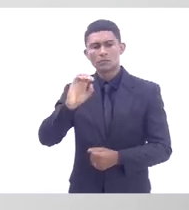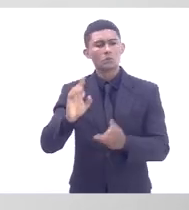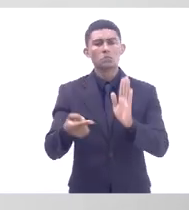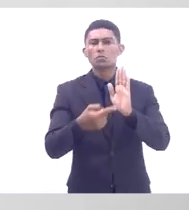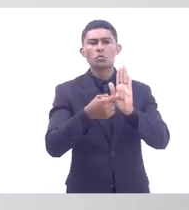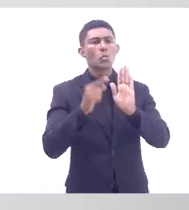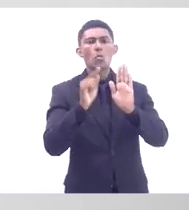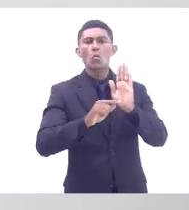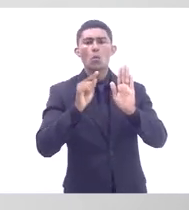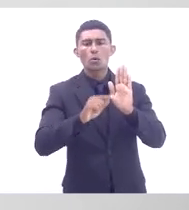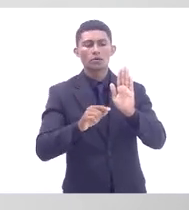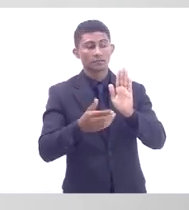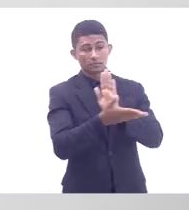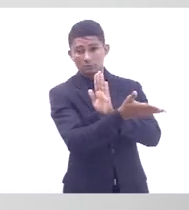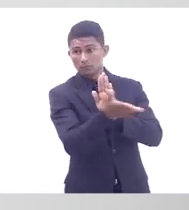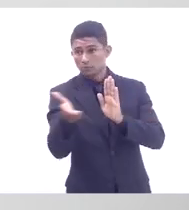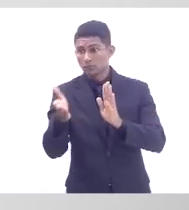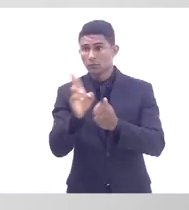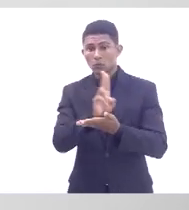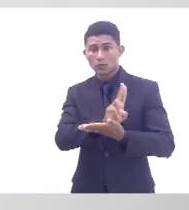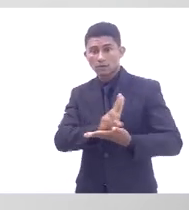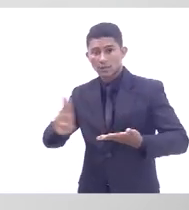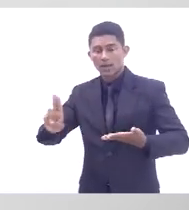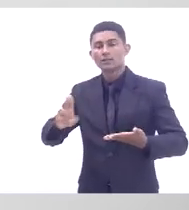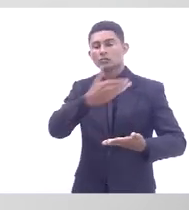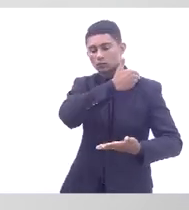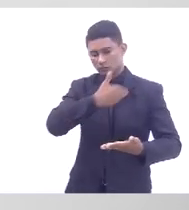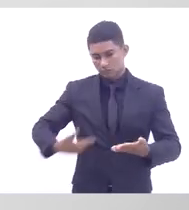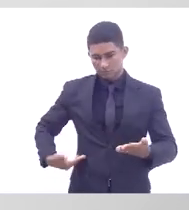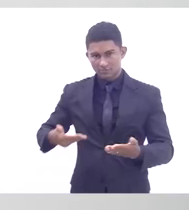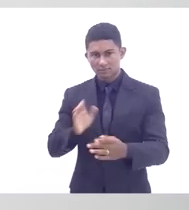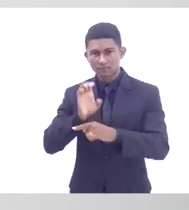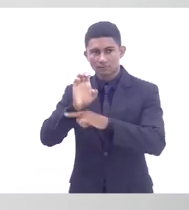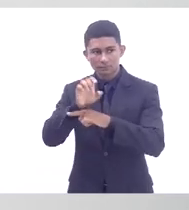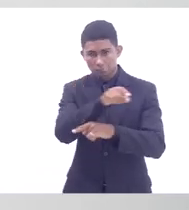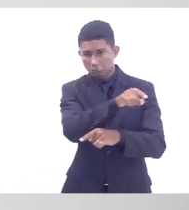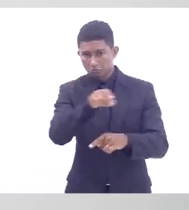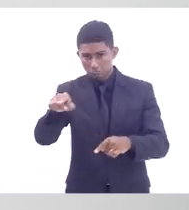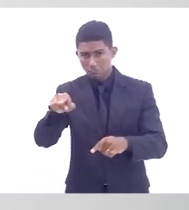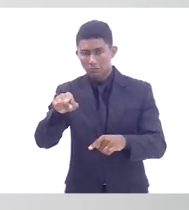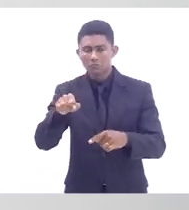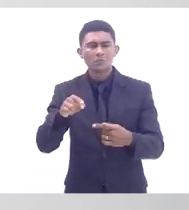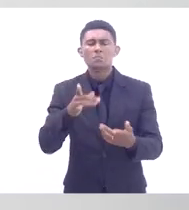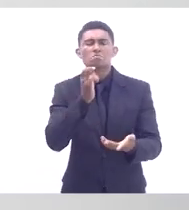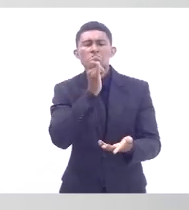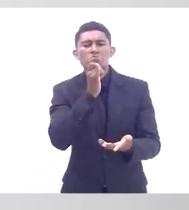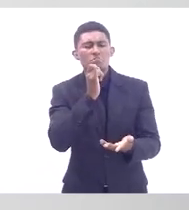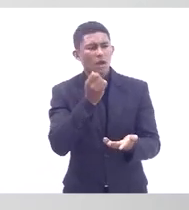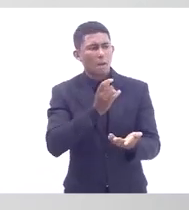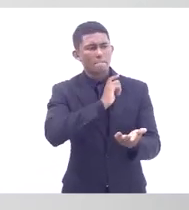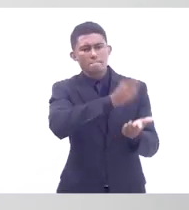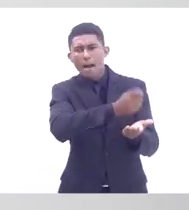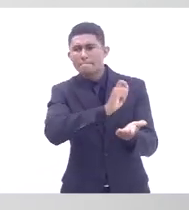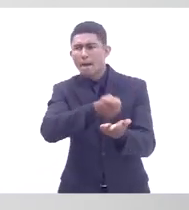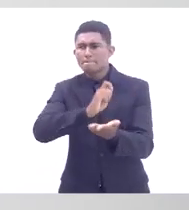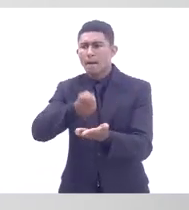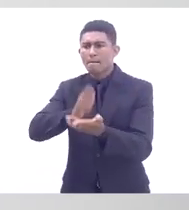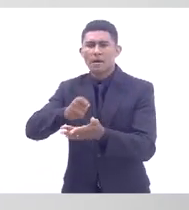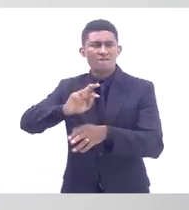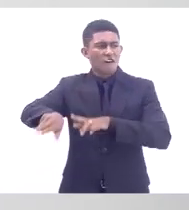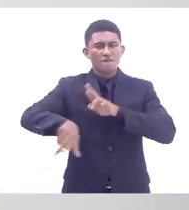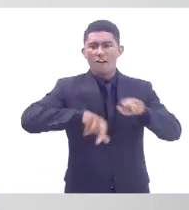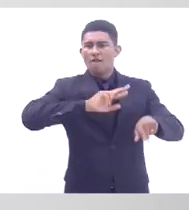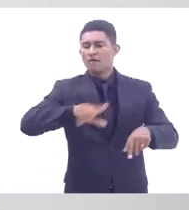isonomia das Universidades públicas do estado e Veda pagamento diferenciados é a gente que tirou esse